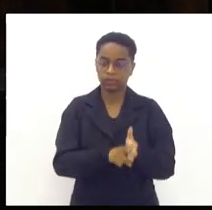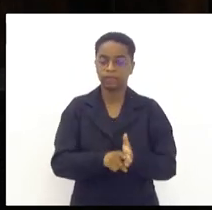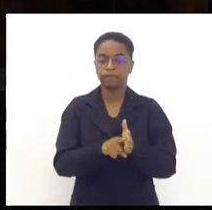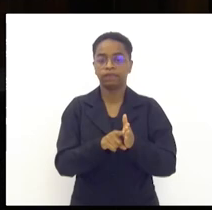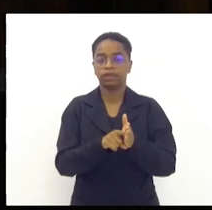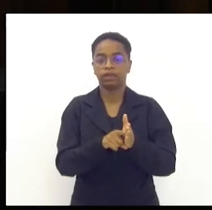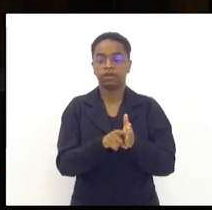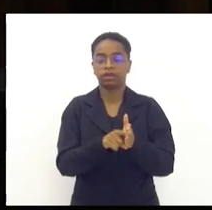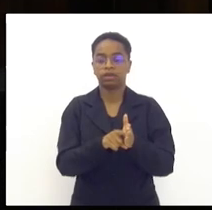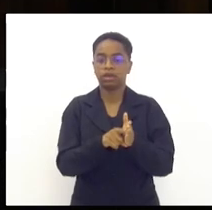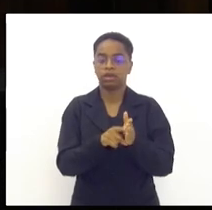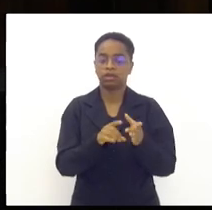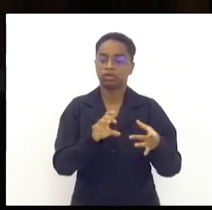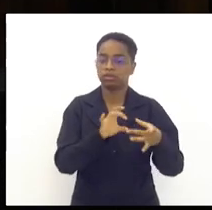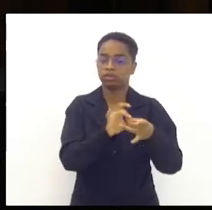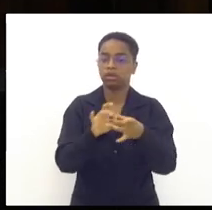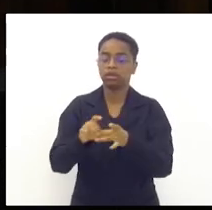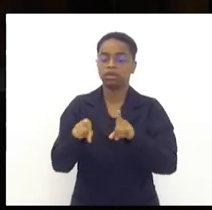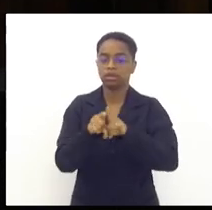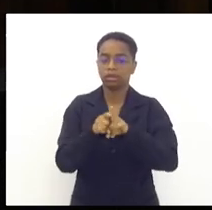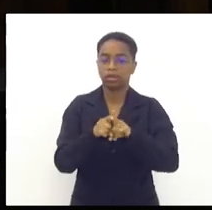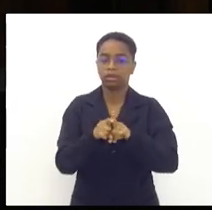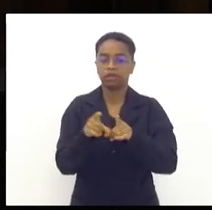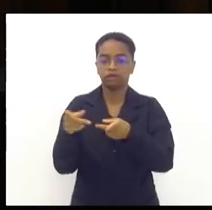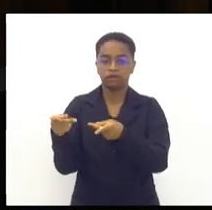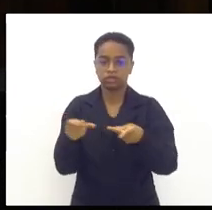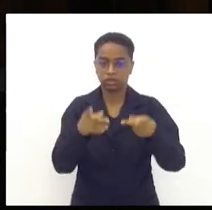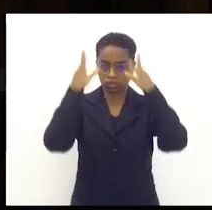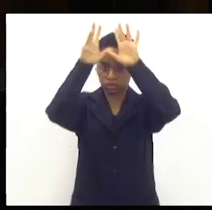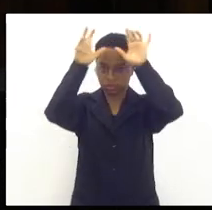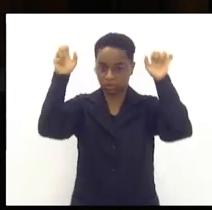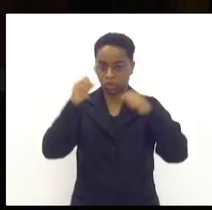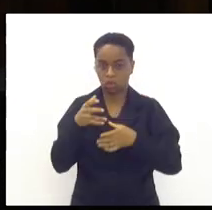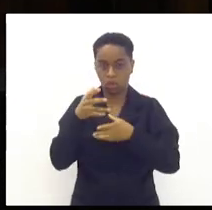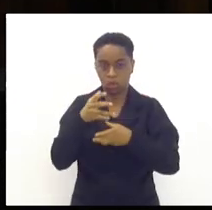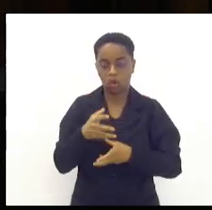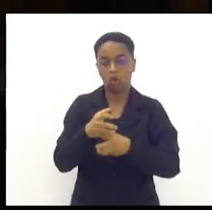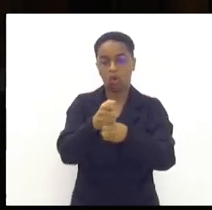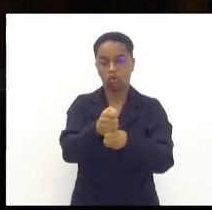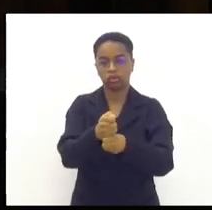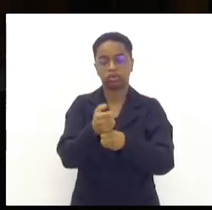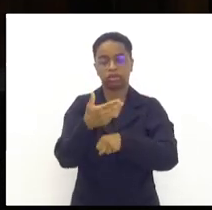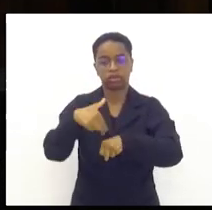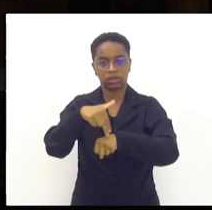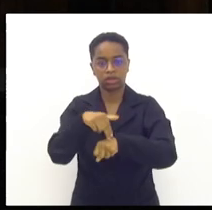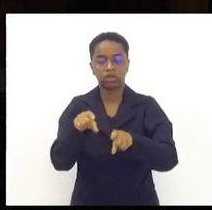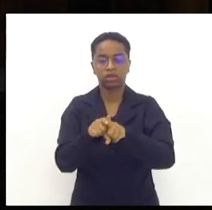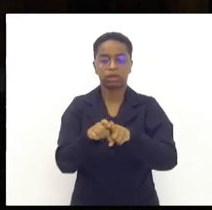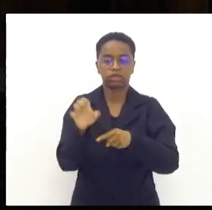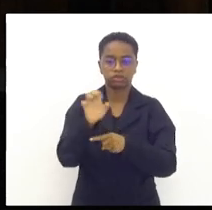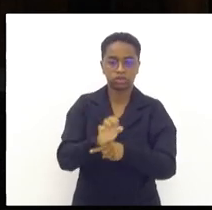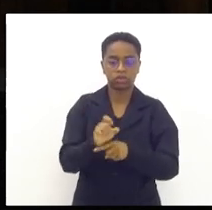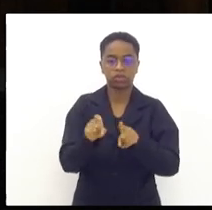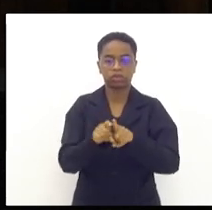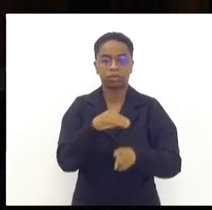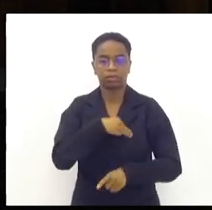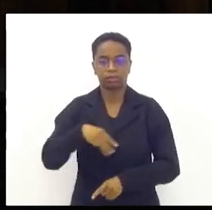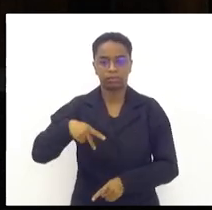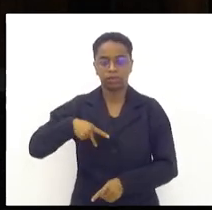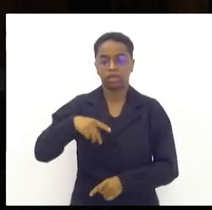série de outras visitas, como no Tribunal de Contas da União, no Tribunal de Contas do Estado, Ministério Público Federal e Estadual,